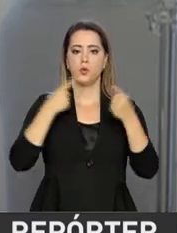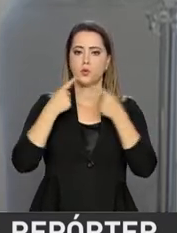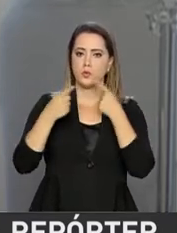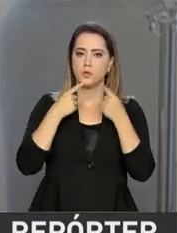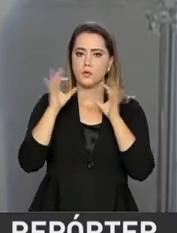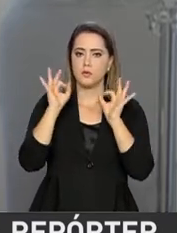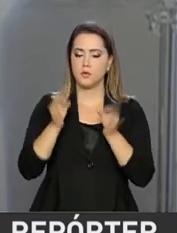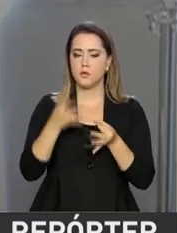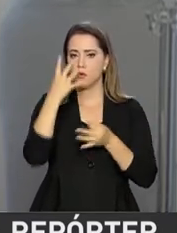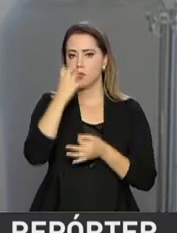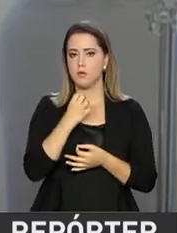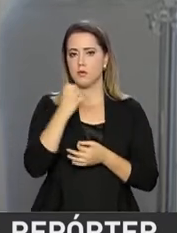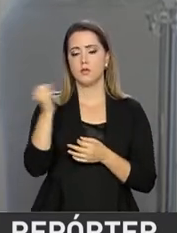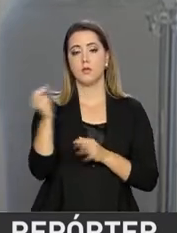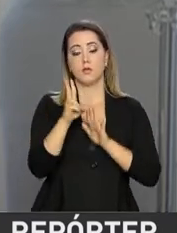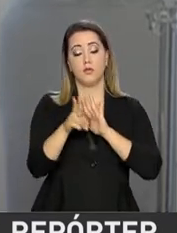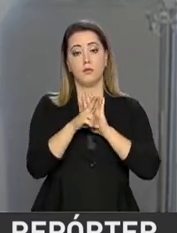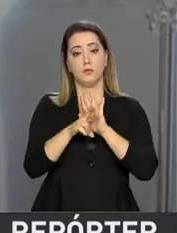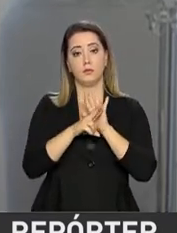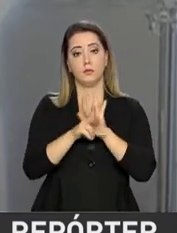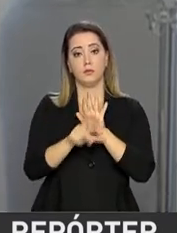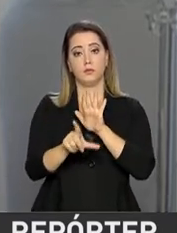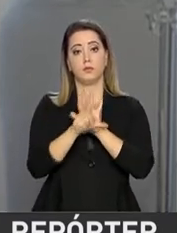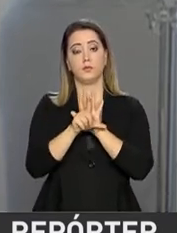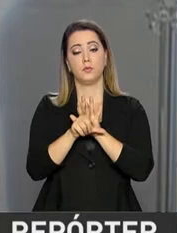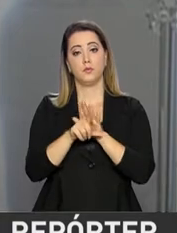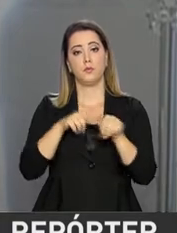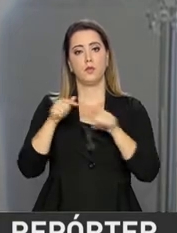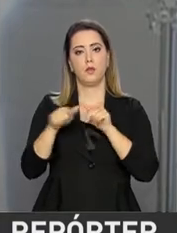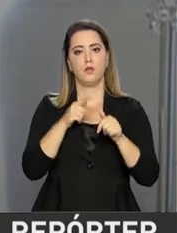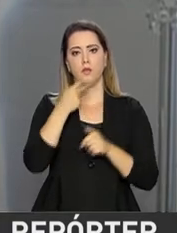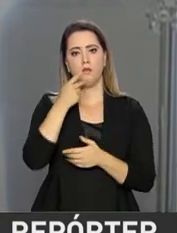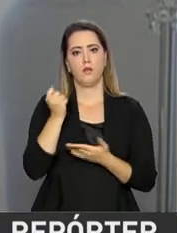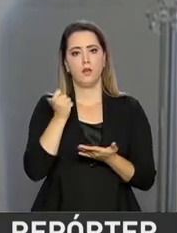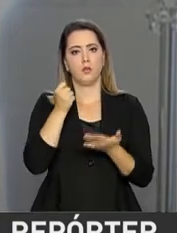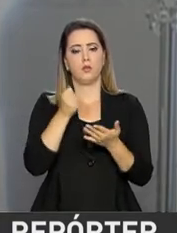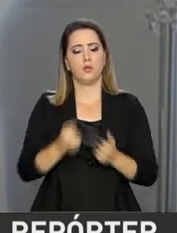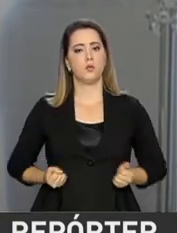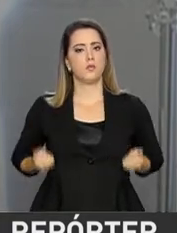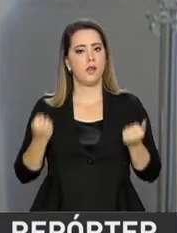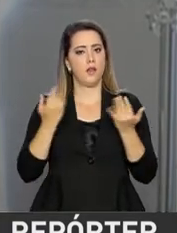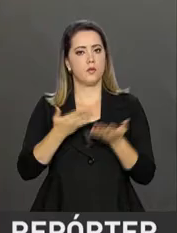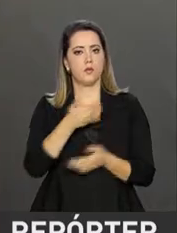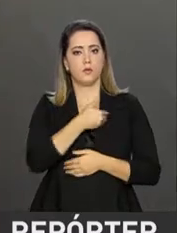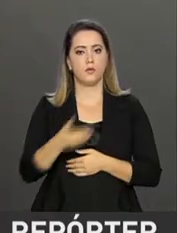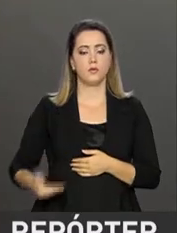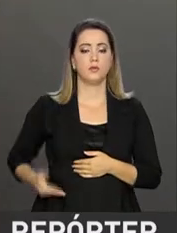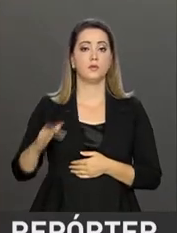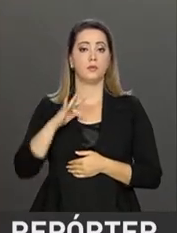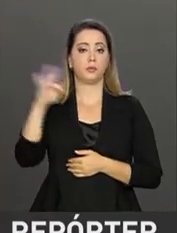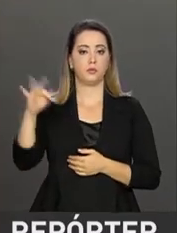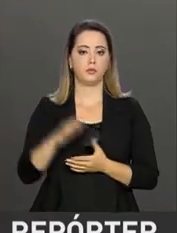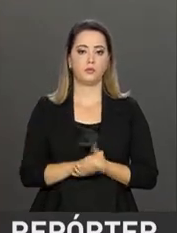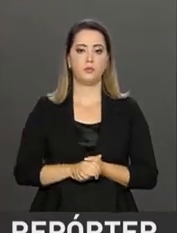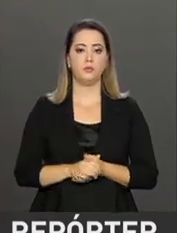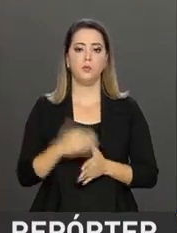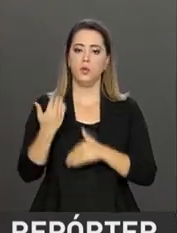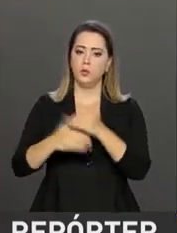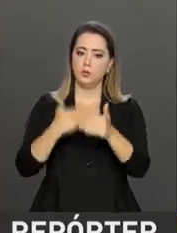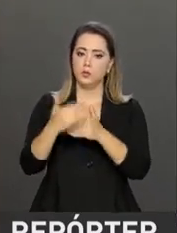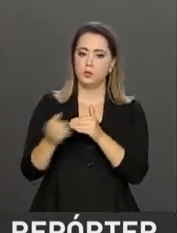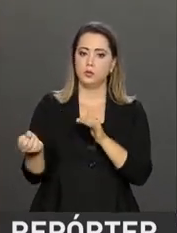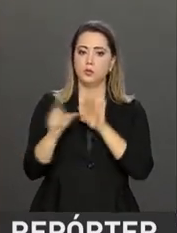da reforma da previdência e dos gastos obrigatórios do governo federal como um todo além da continuidade das reformas